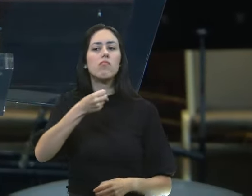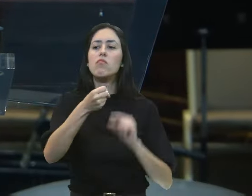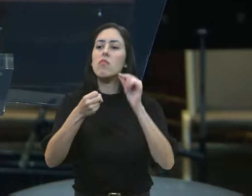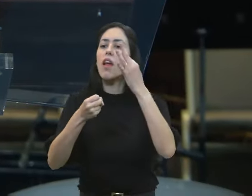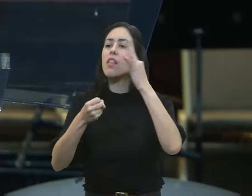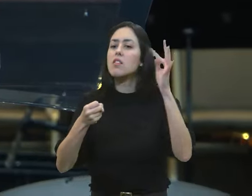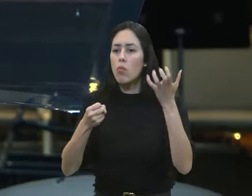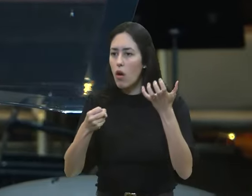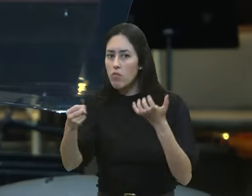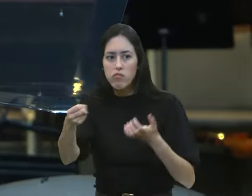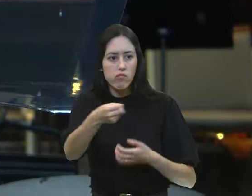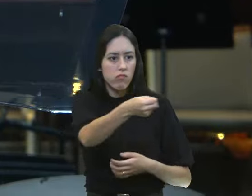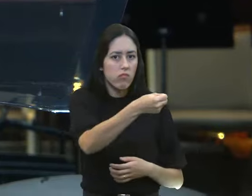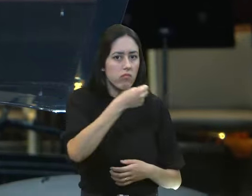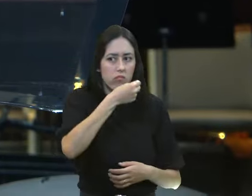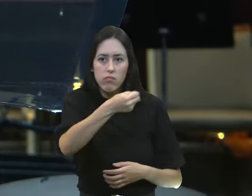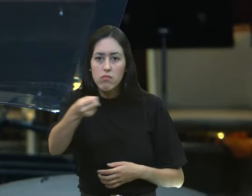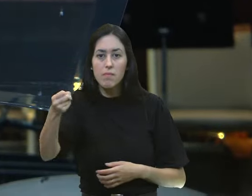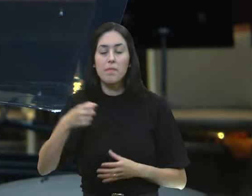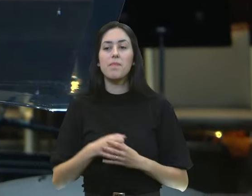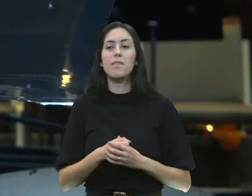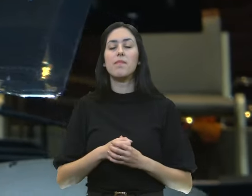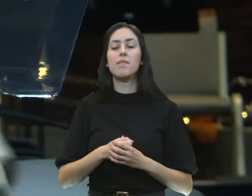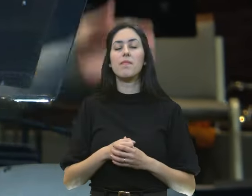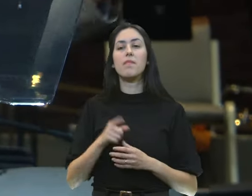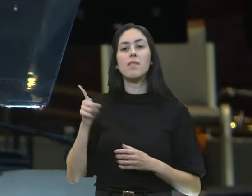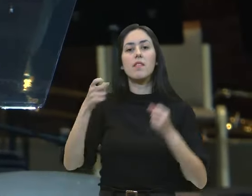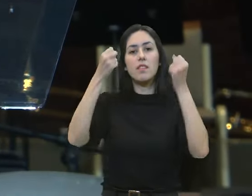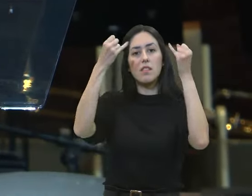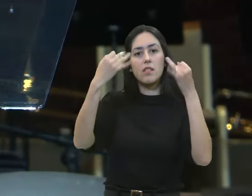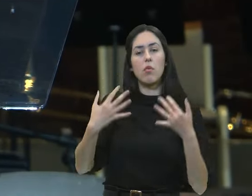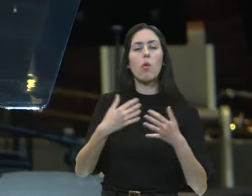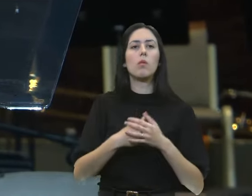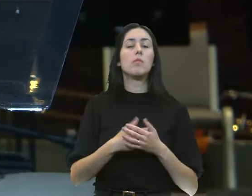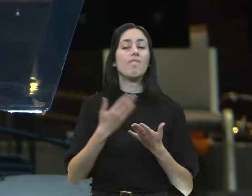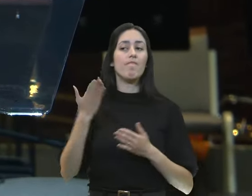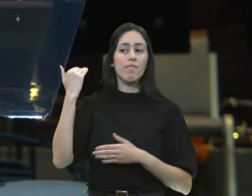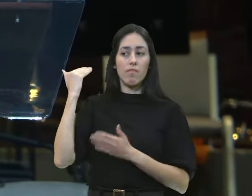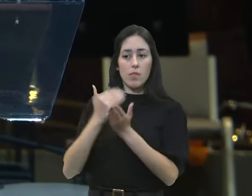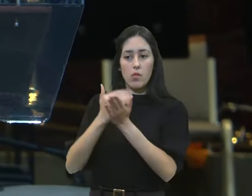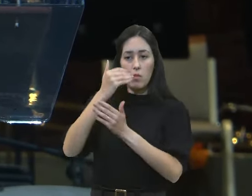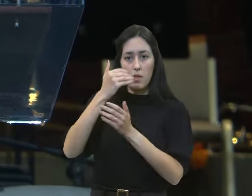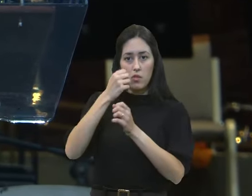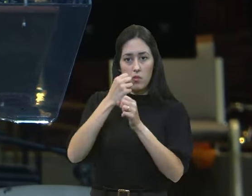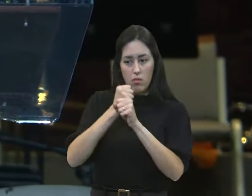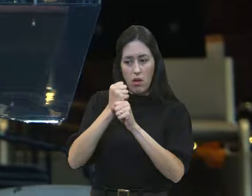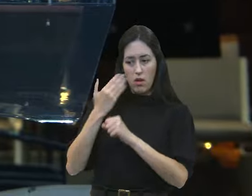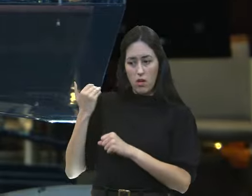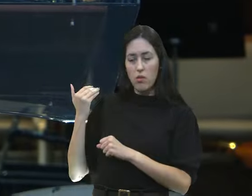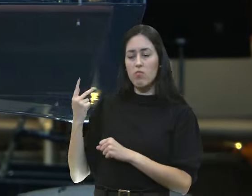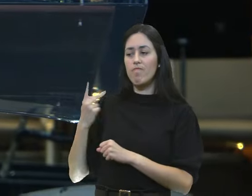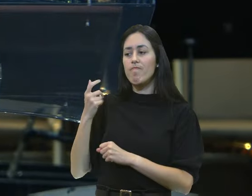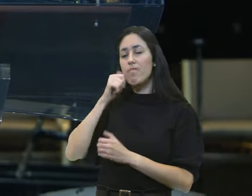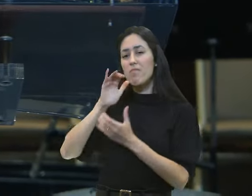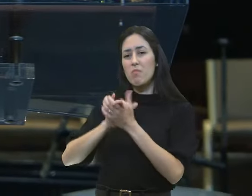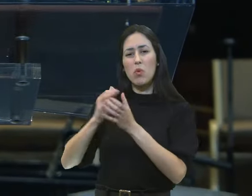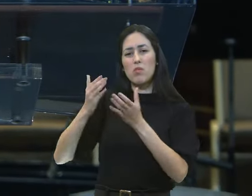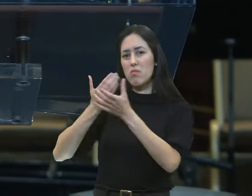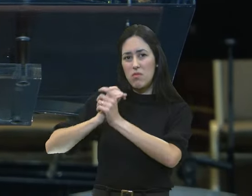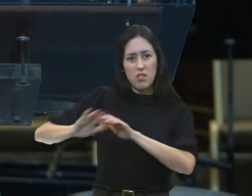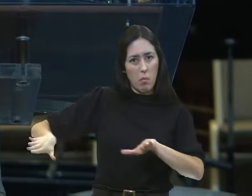história. Ele diz: olha, eu estava separado da minha esposa desde o início do ano, e eu soube de um